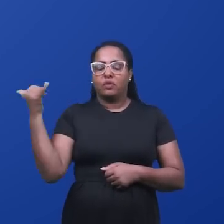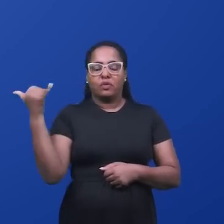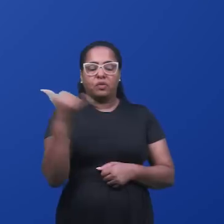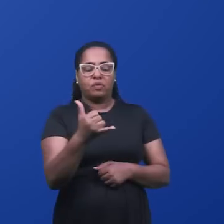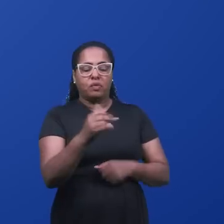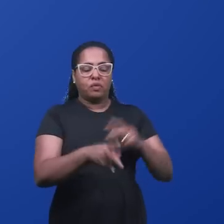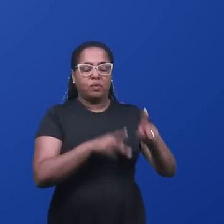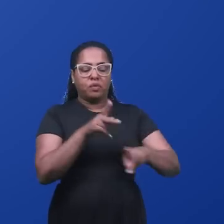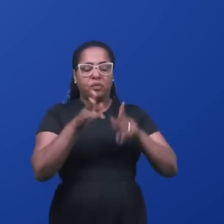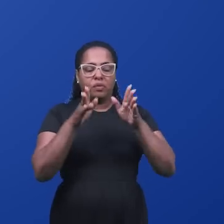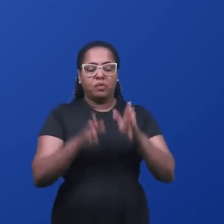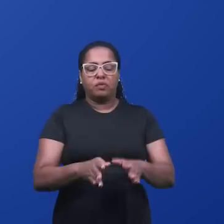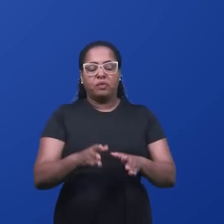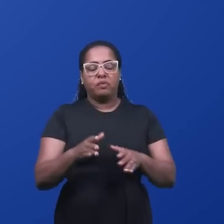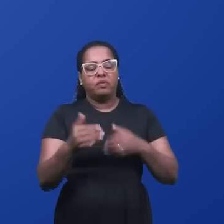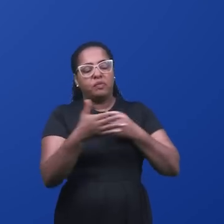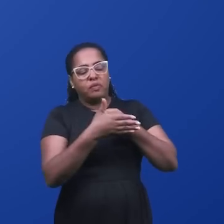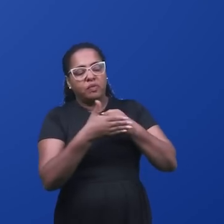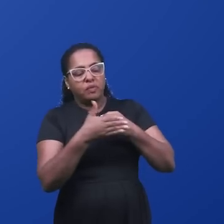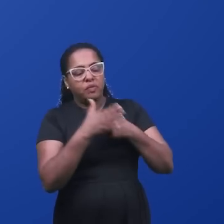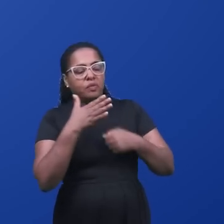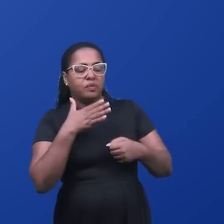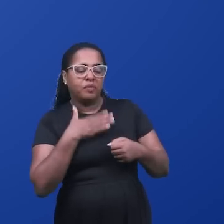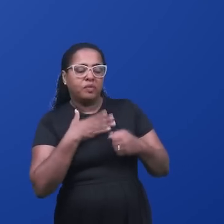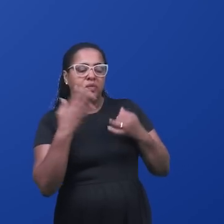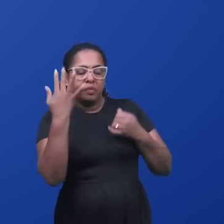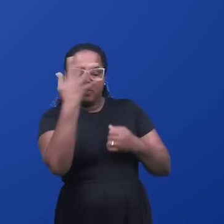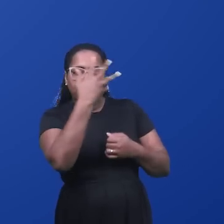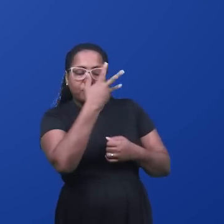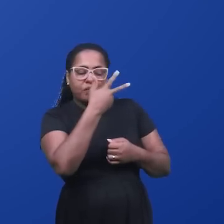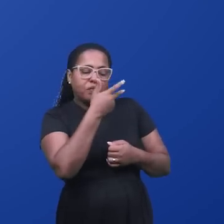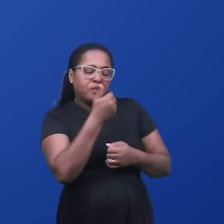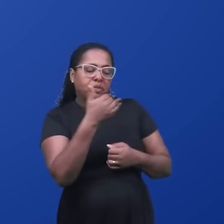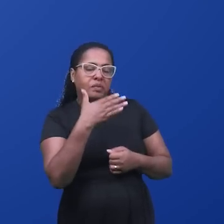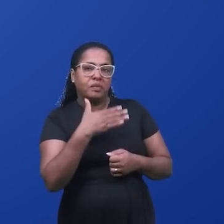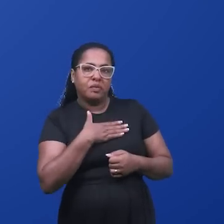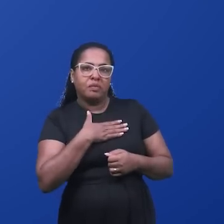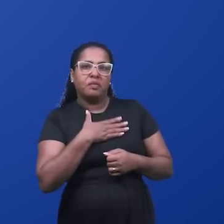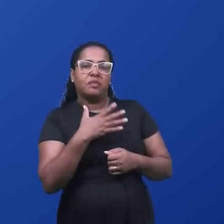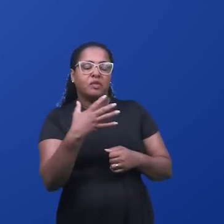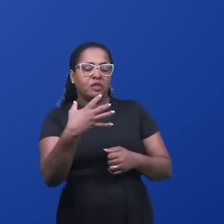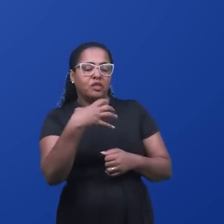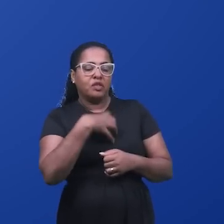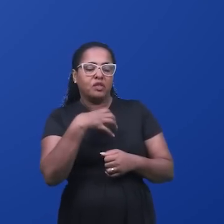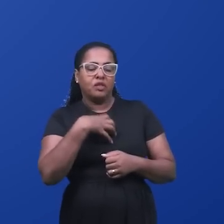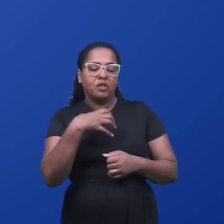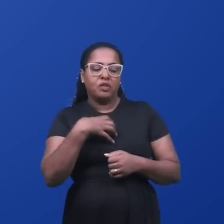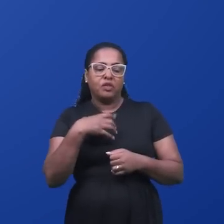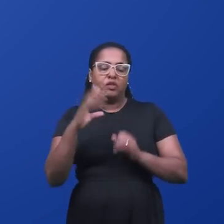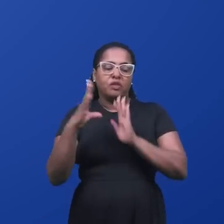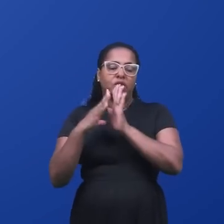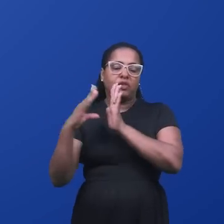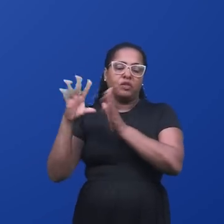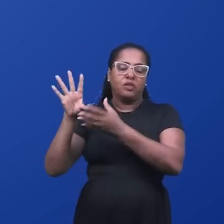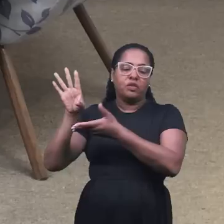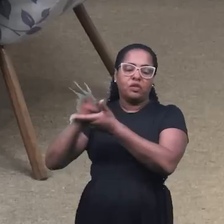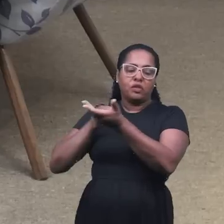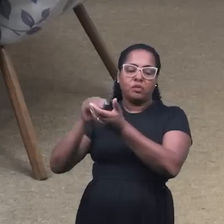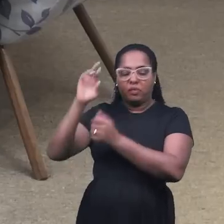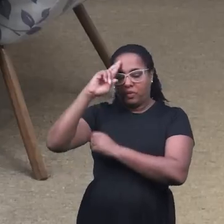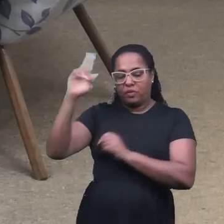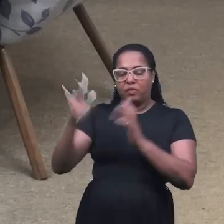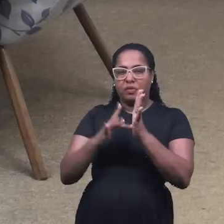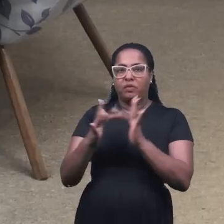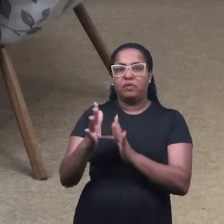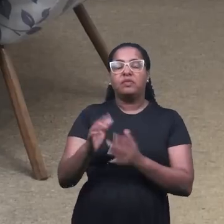igreja fiel assim, de querida minha e formosa minha, porque nós temos a forma do Senhor Jesus. A paz do Senhor. Mais